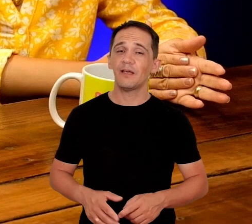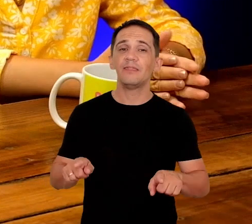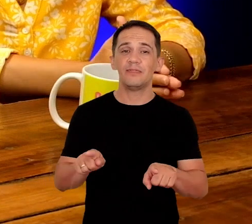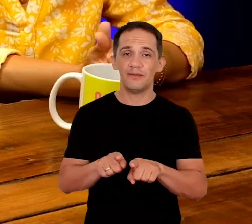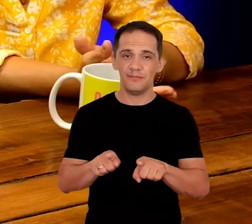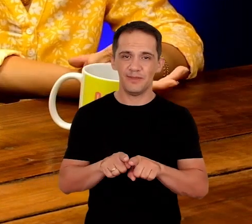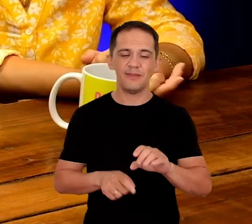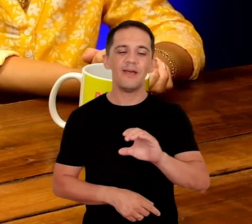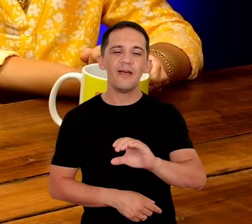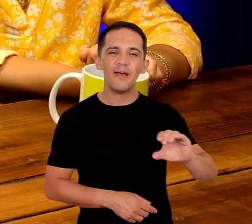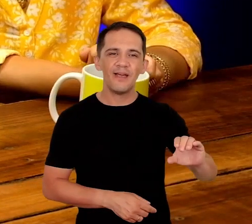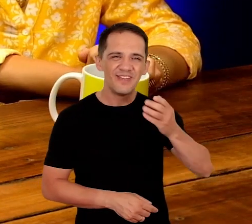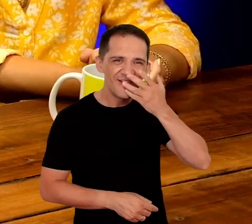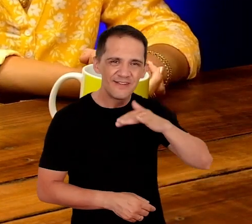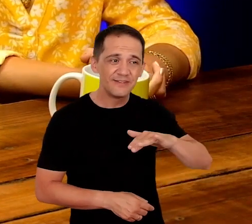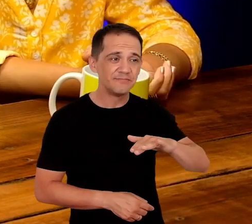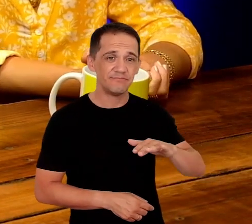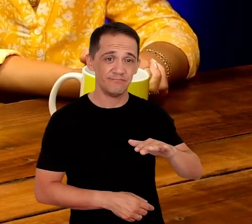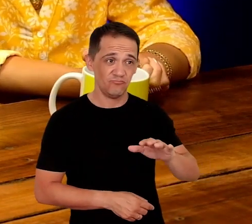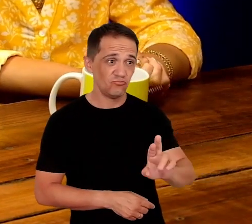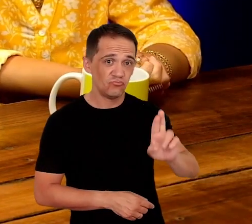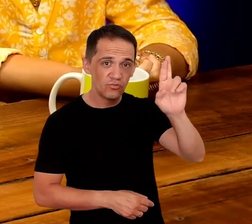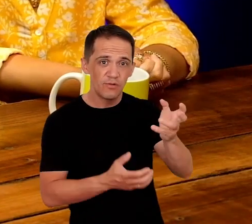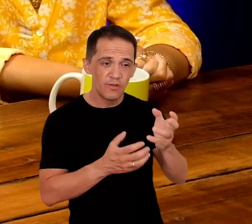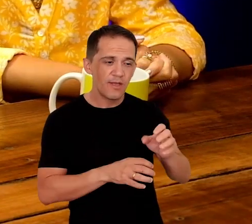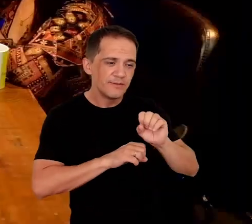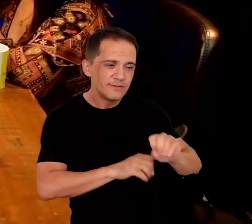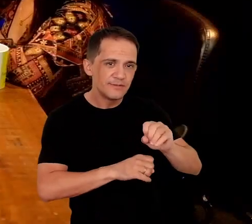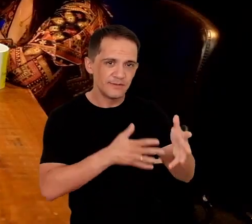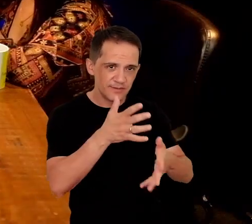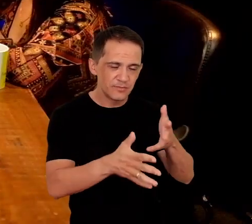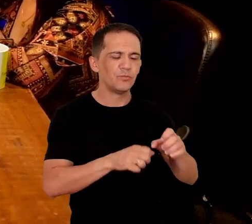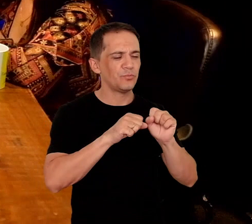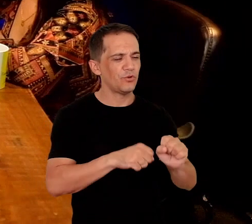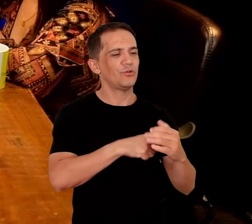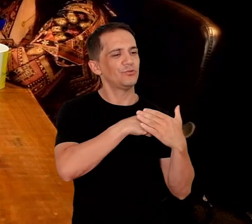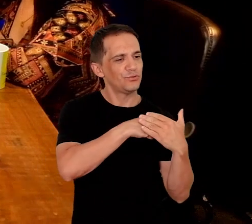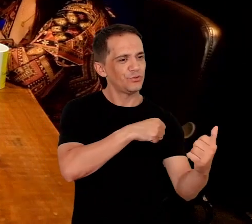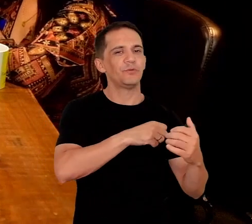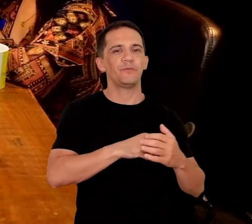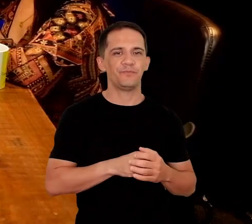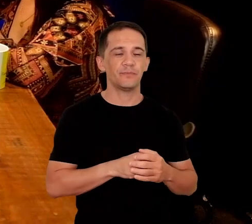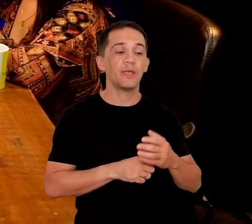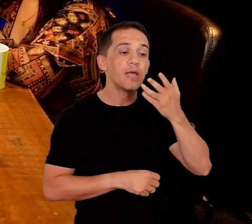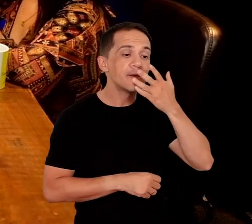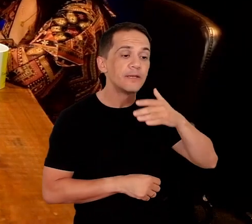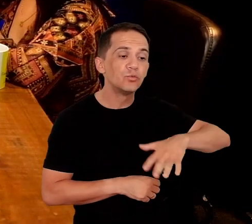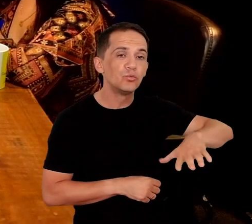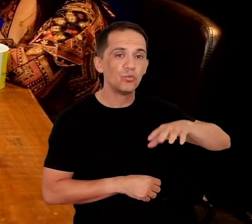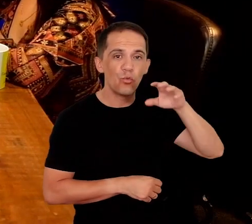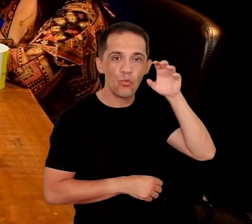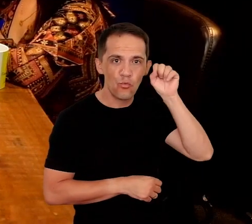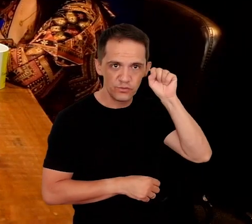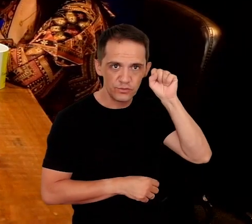tiverem interessadas também em ensinar Libras para as crianças. Para as crianças ouvintes aprenderem. Entenderem não só Libras,